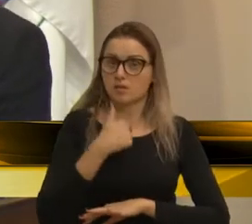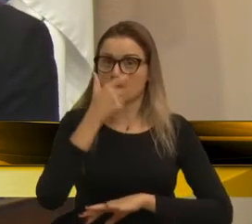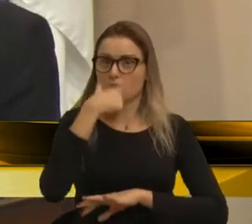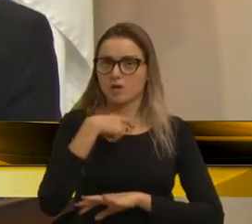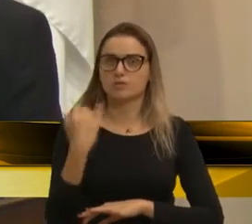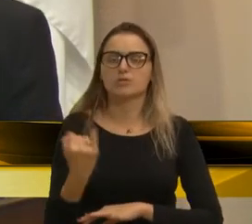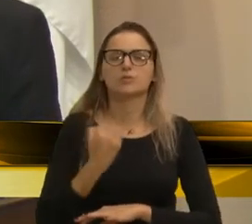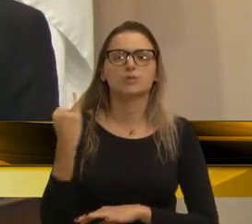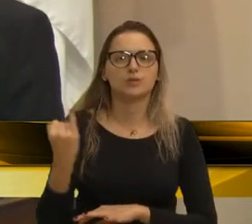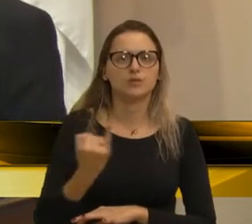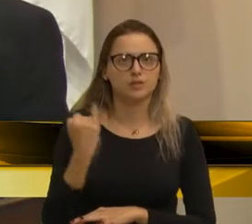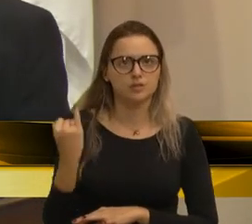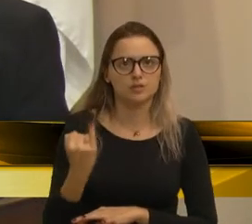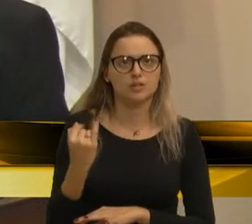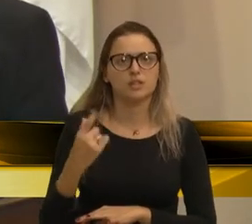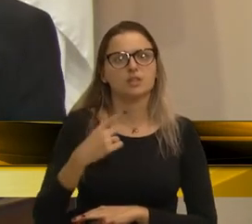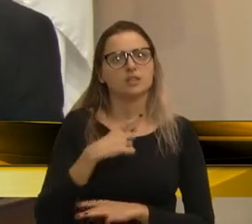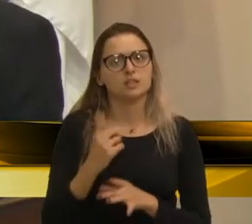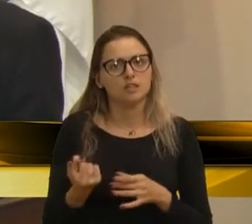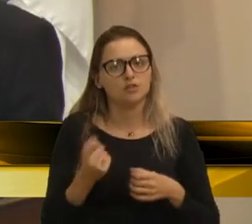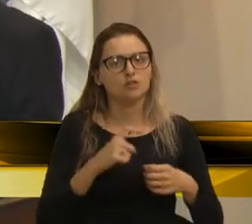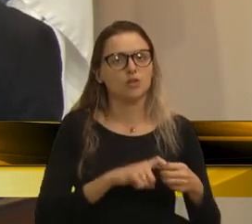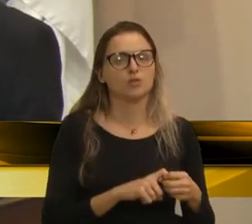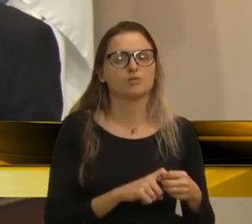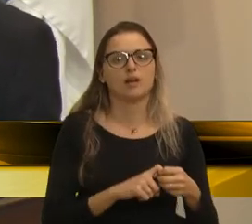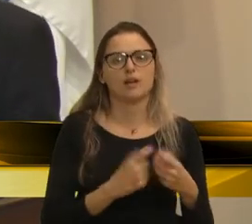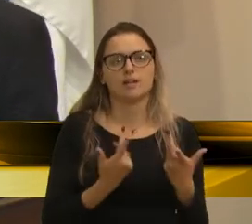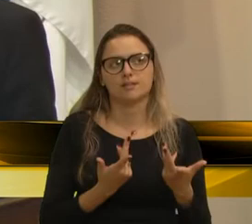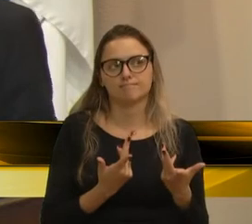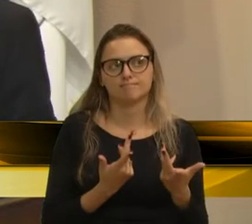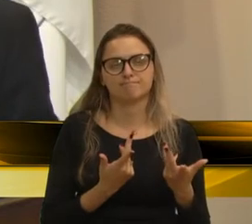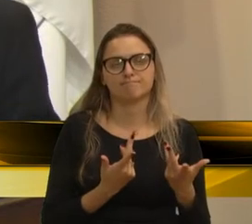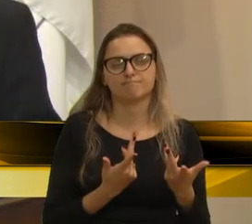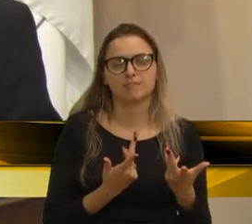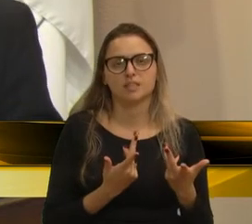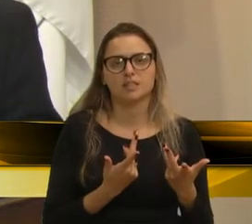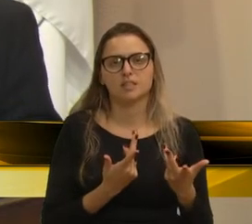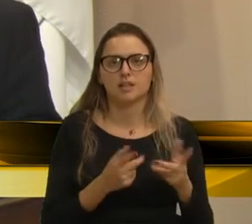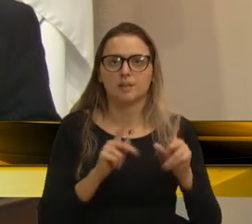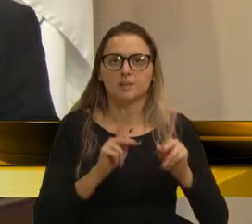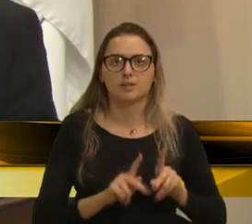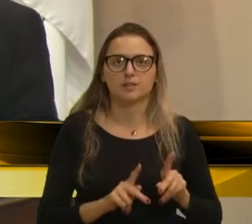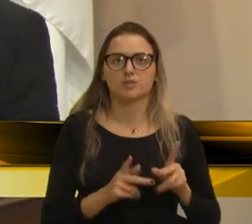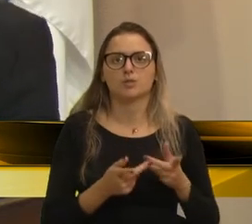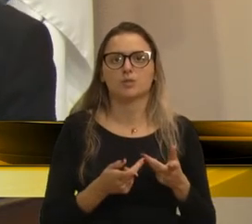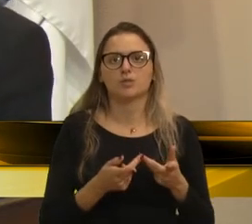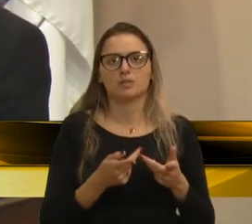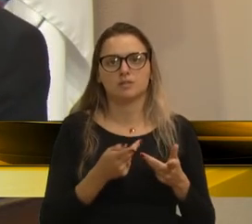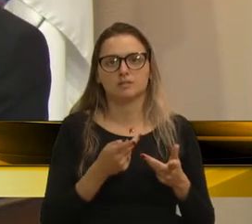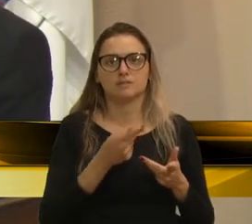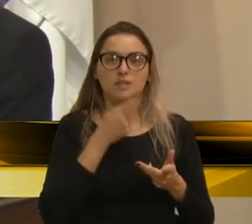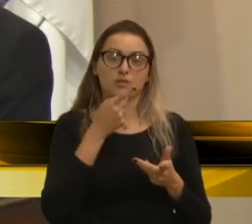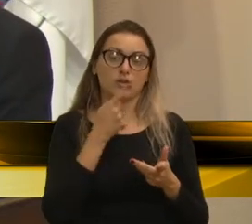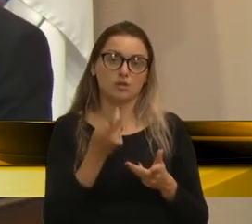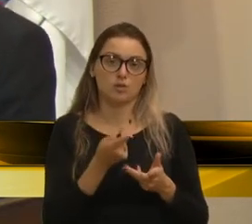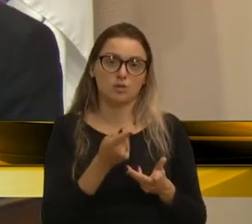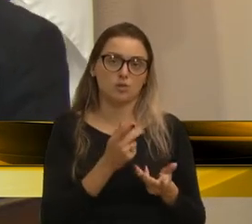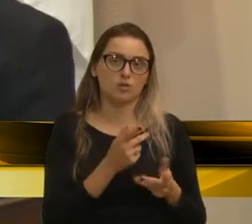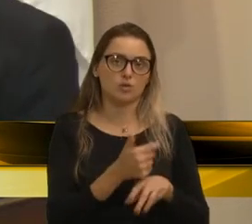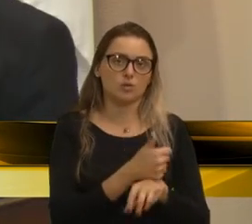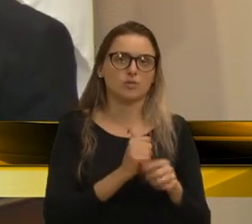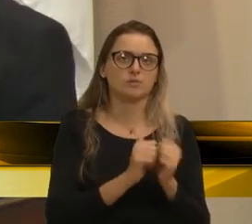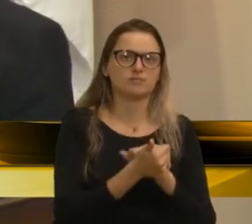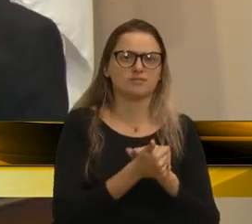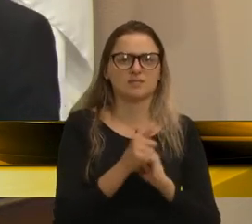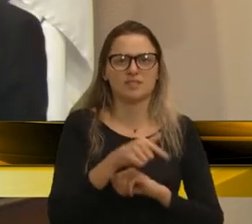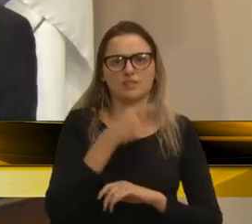importante, esteja de volta nas mãos de alguém que tratou os desportistas e o esporte como imundícia. E mais